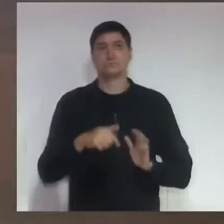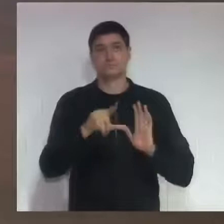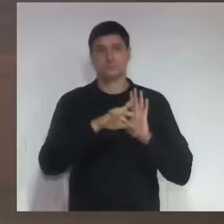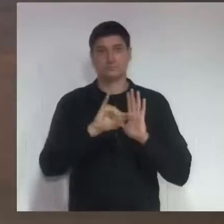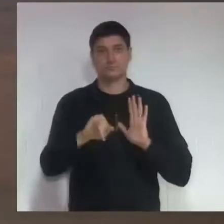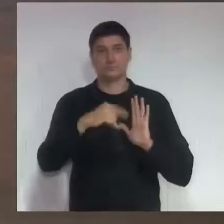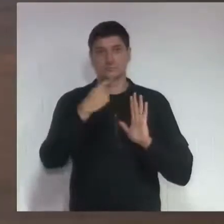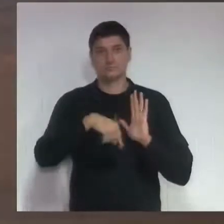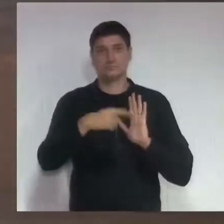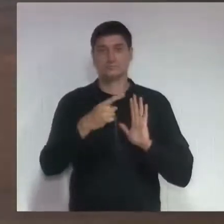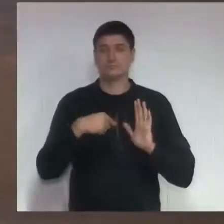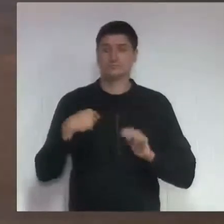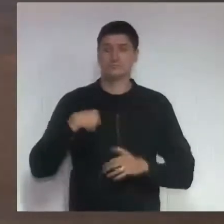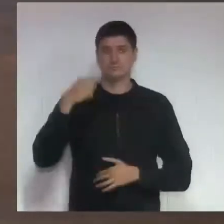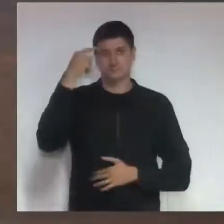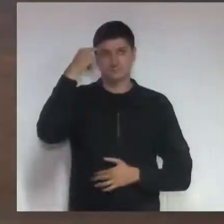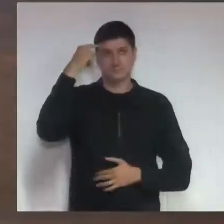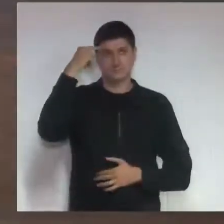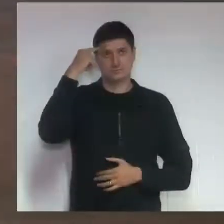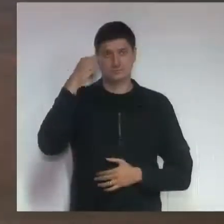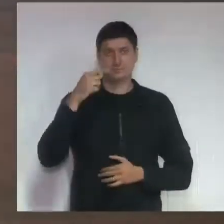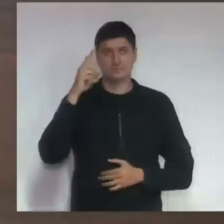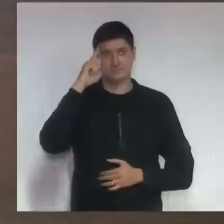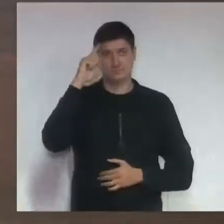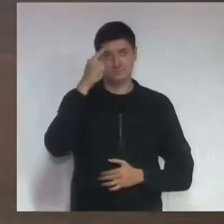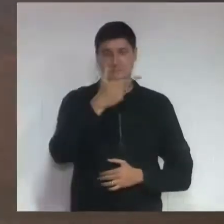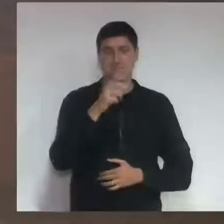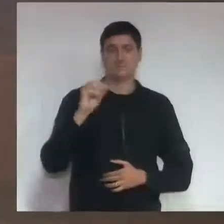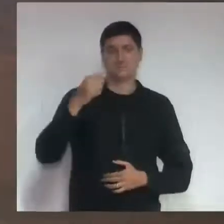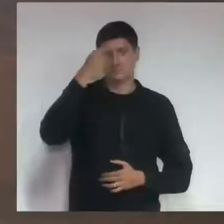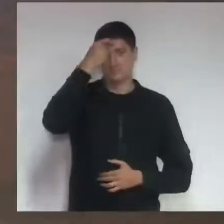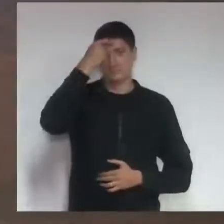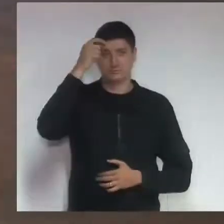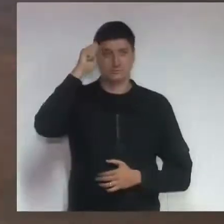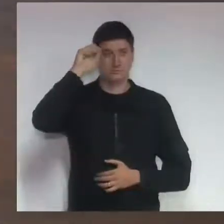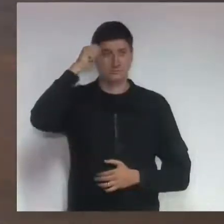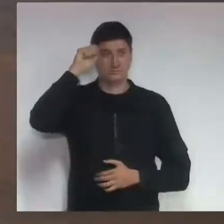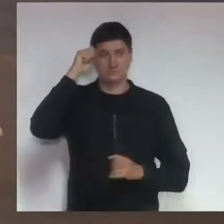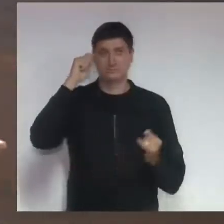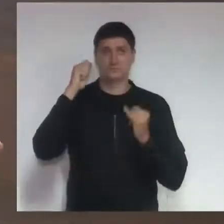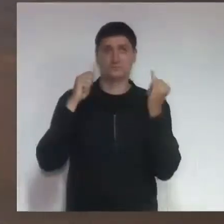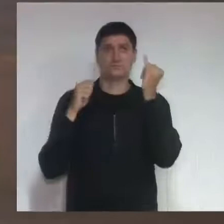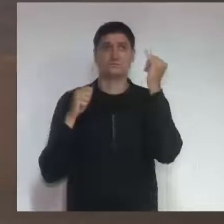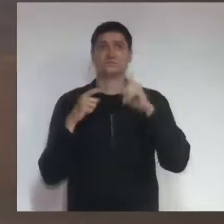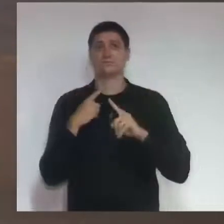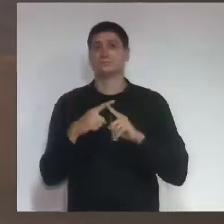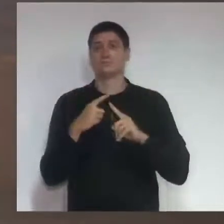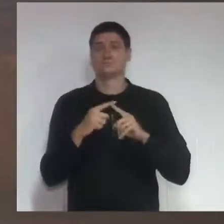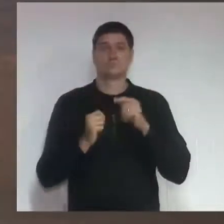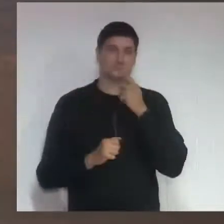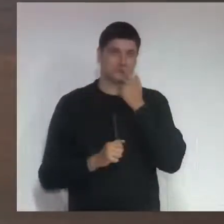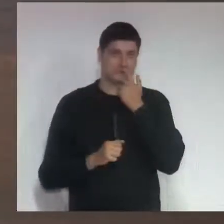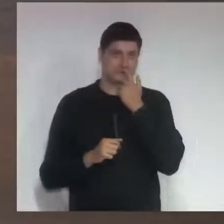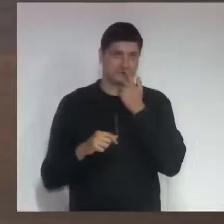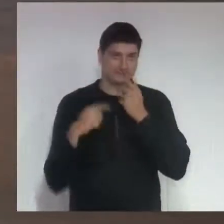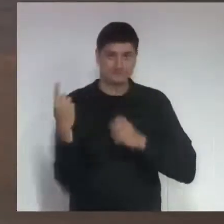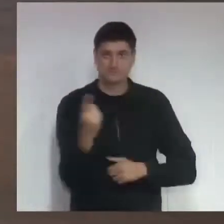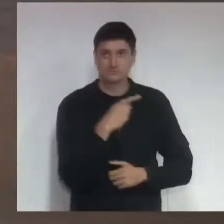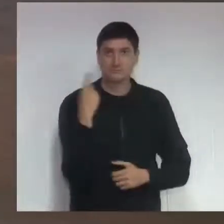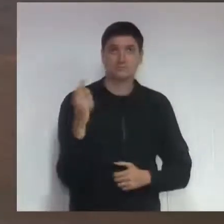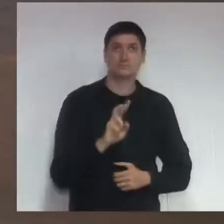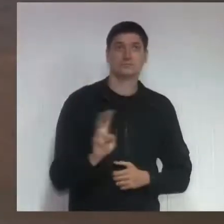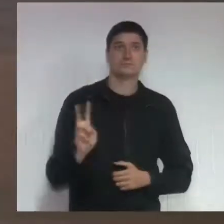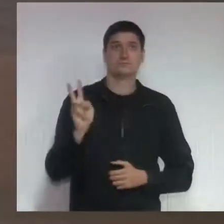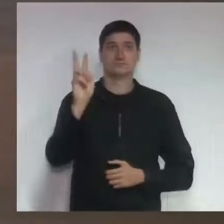de importante na reflexão do Dia da Consciência Negra? Principalmente, a gente valorizar a inclusão do negro